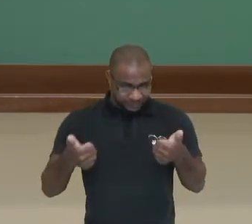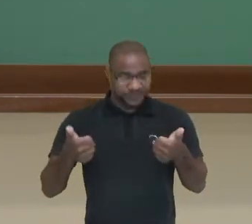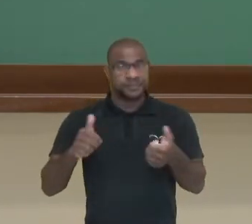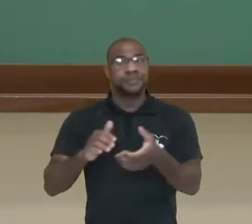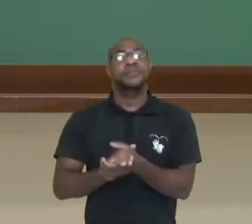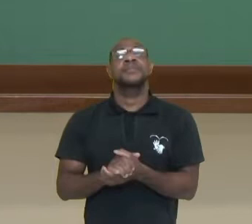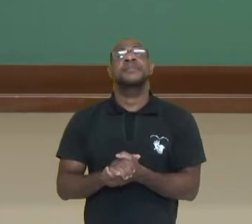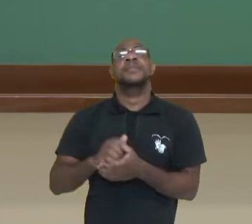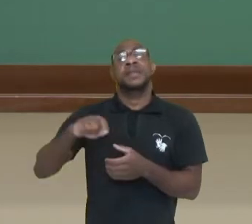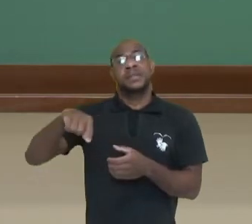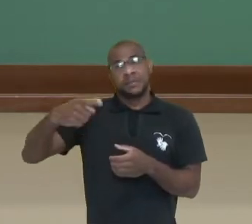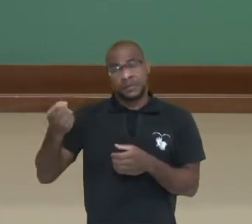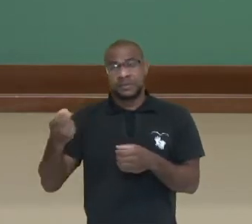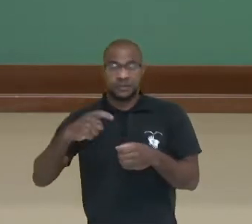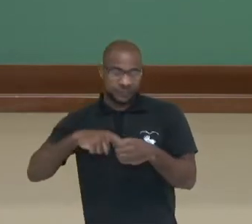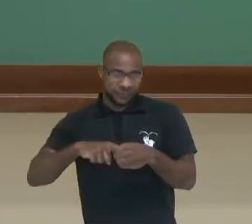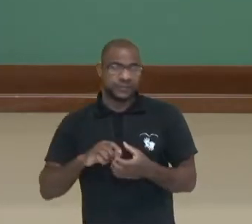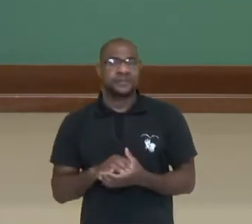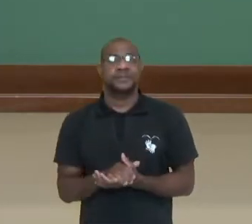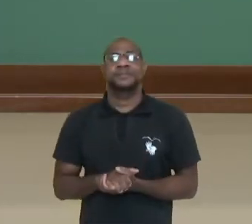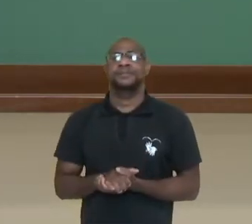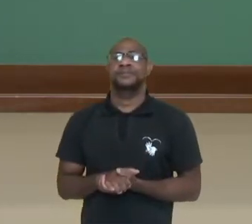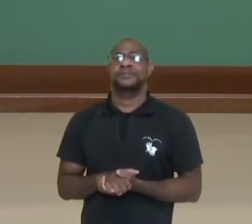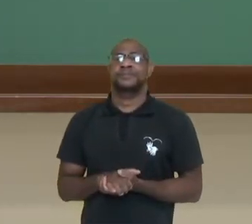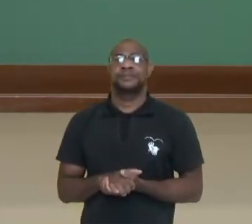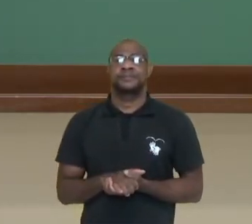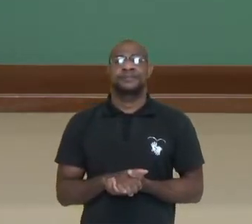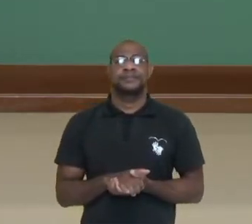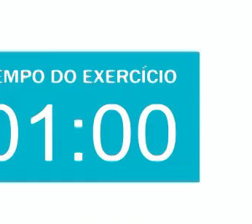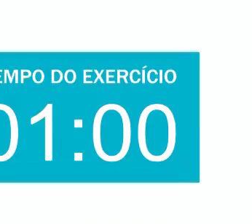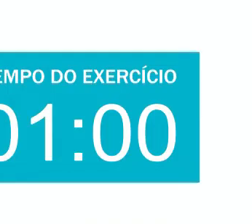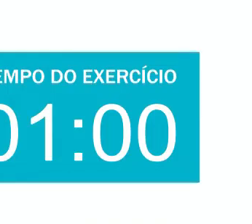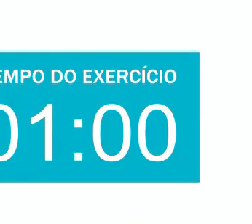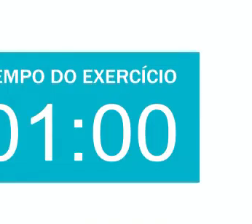muito na letra e eu aguardo você com uma resposta. Até mais!